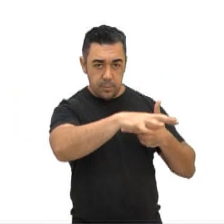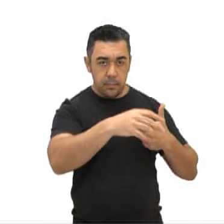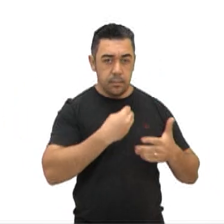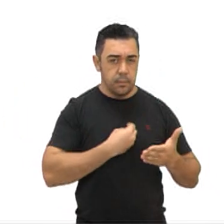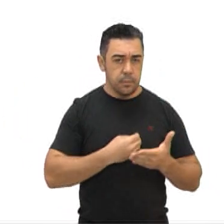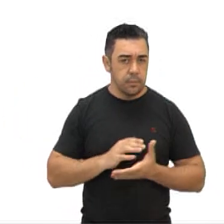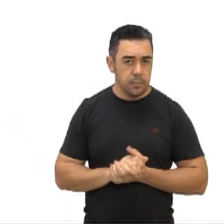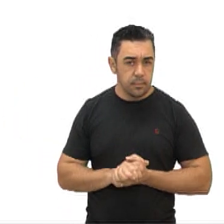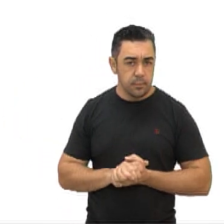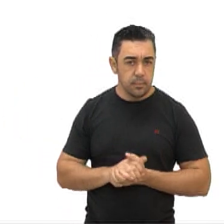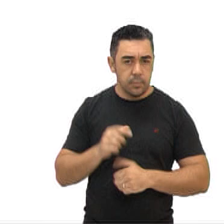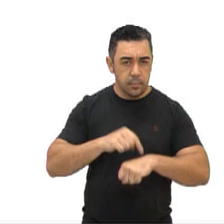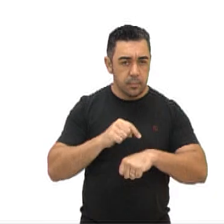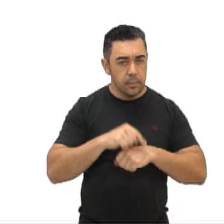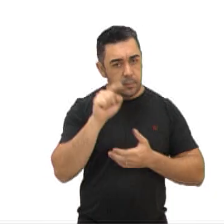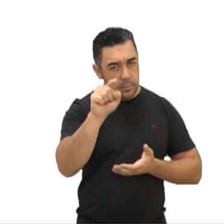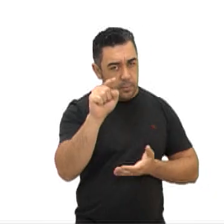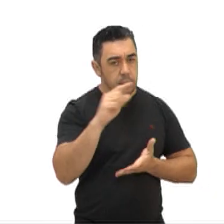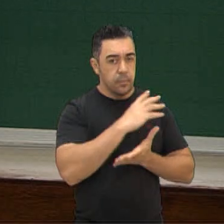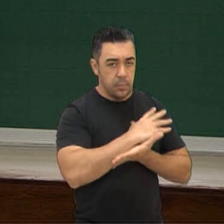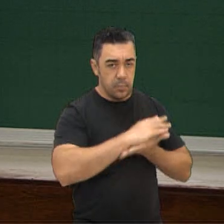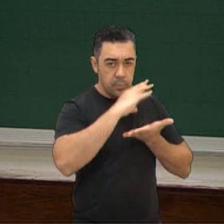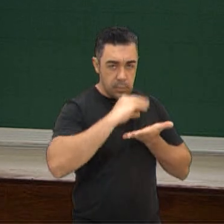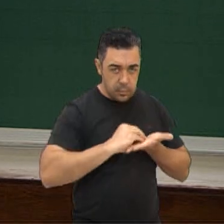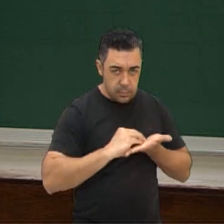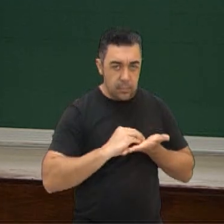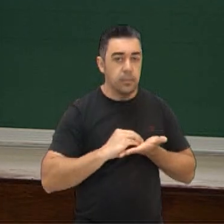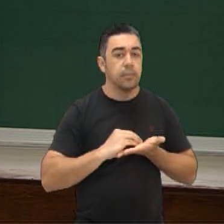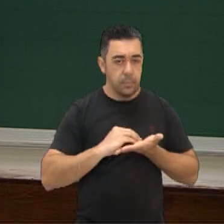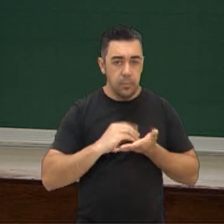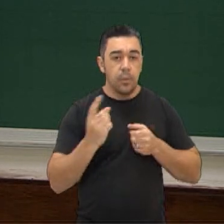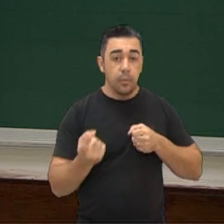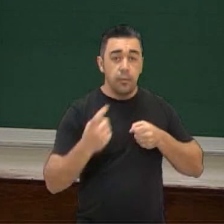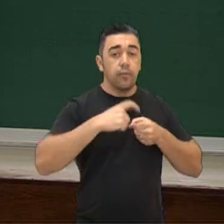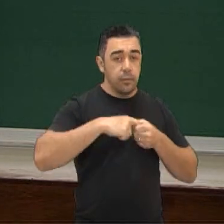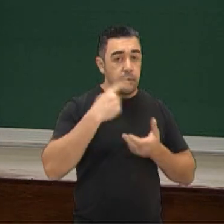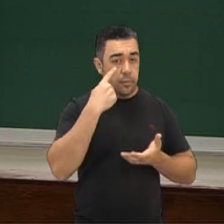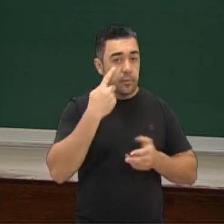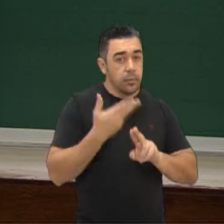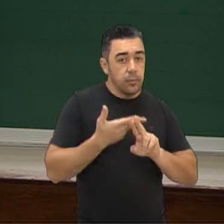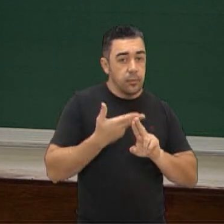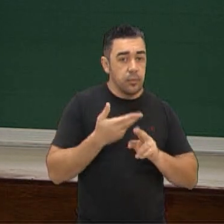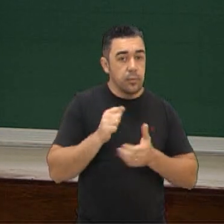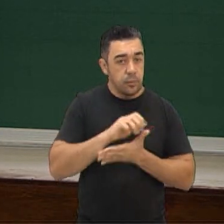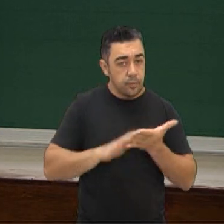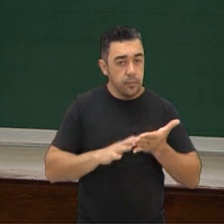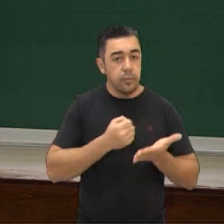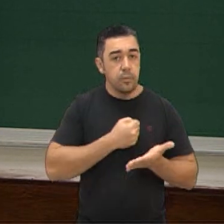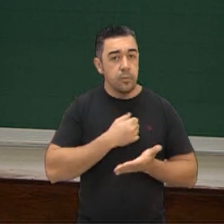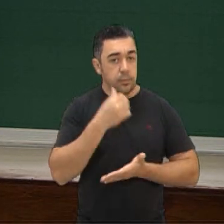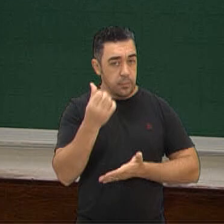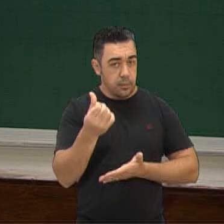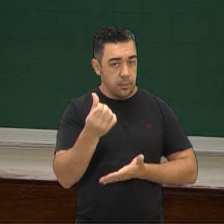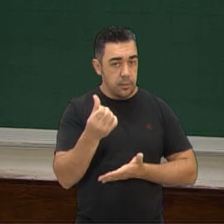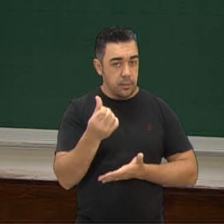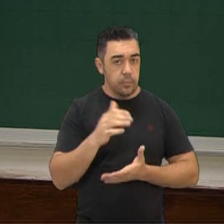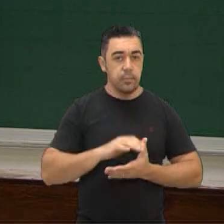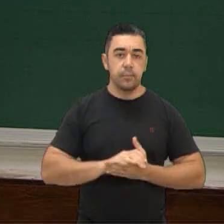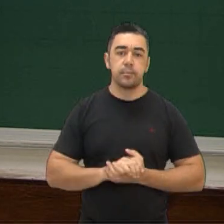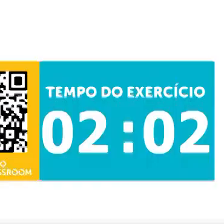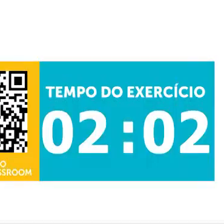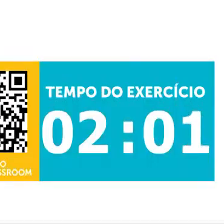vivem. Então, você tem um tempo aí para fazer a anotação e a gente, em seguida, vai utilizar essa anotação na atividade de número